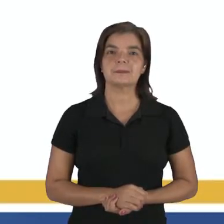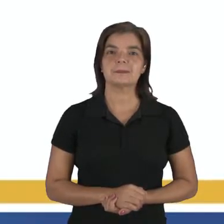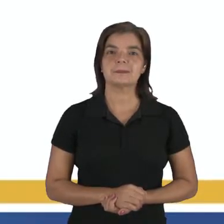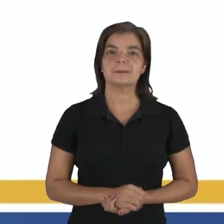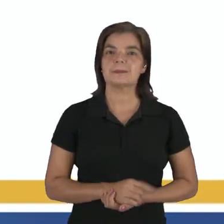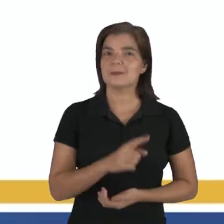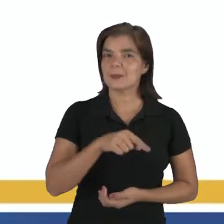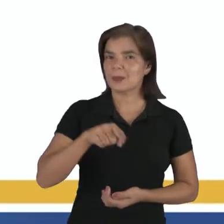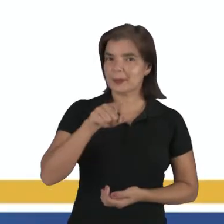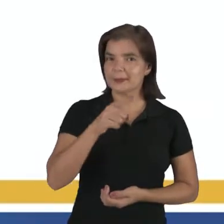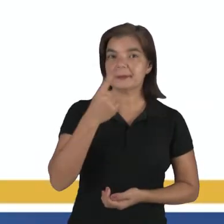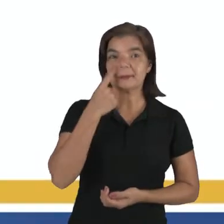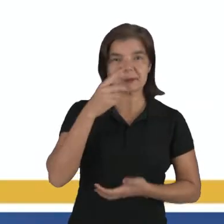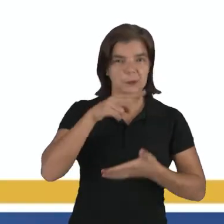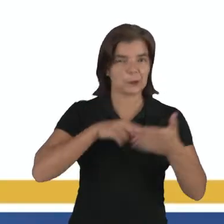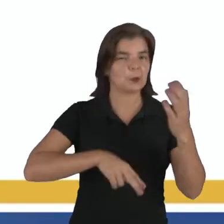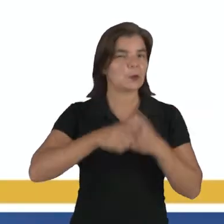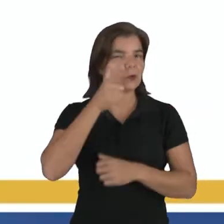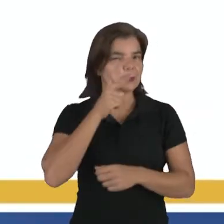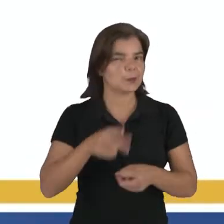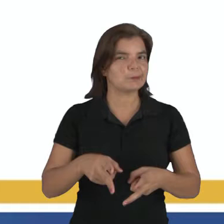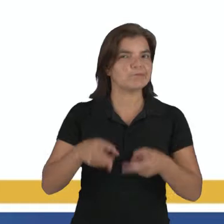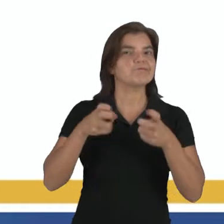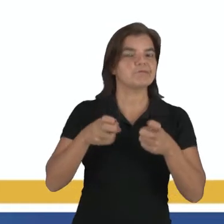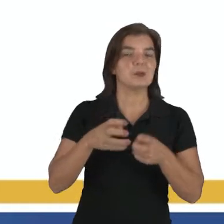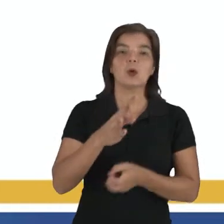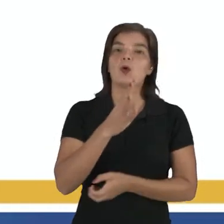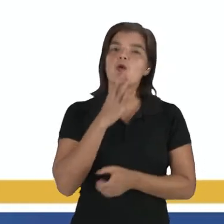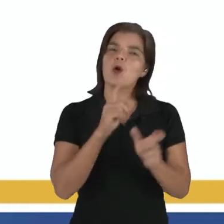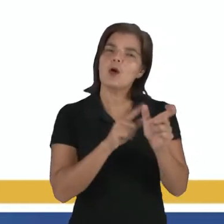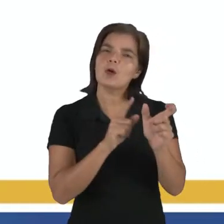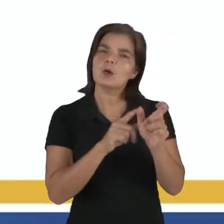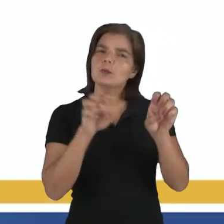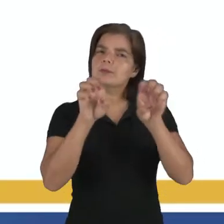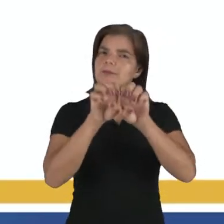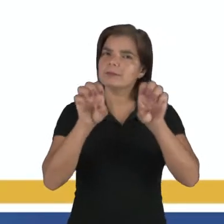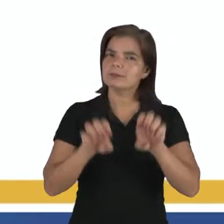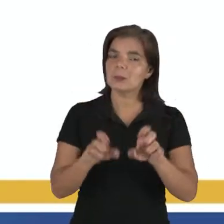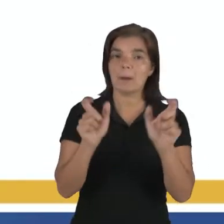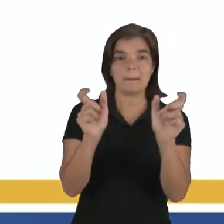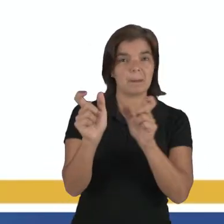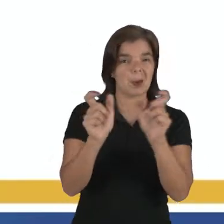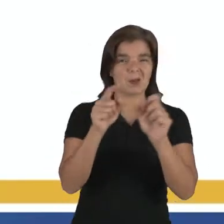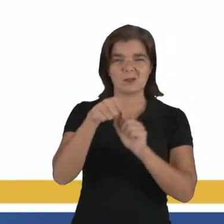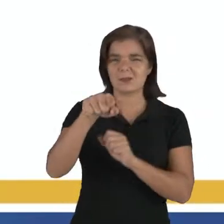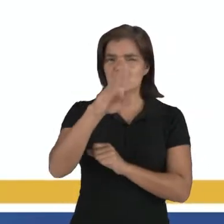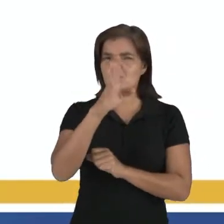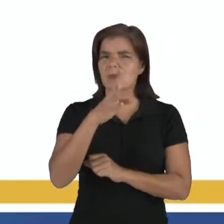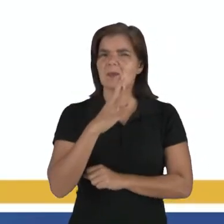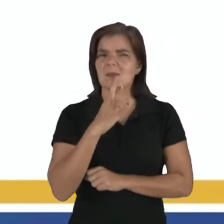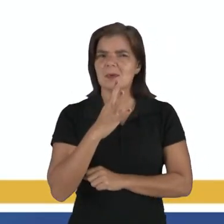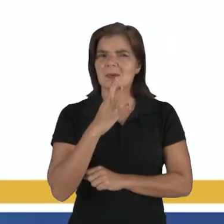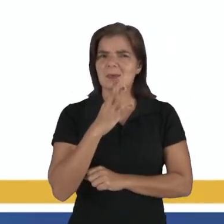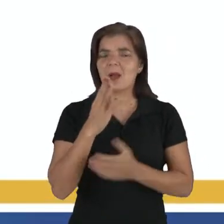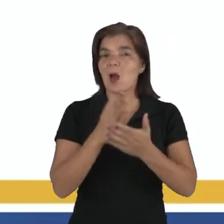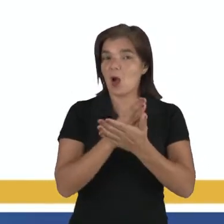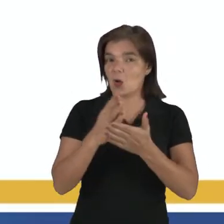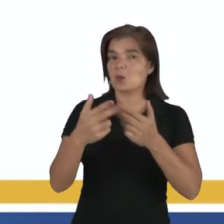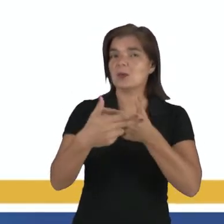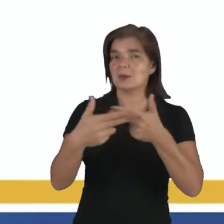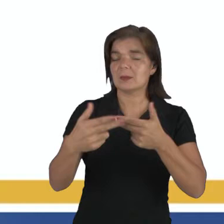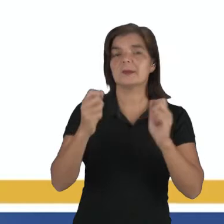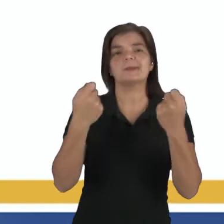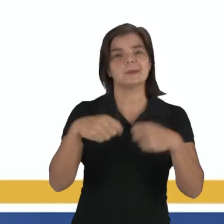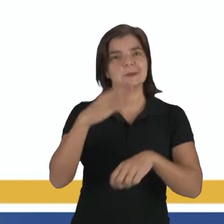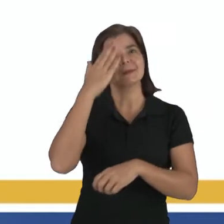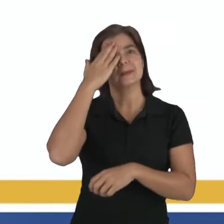E aí, pessoal, mediante a leitura, conseguiram perceber aí, reconhecer alguma estrutura, palavras que vocês já conheciam? Tem algumas coisas que dá pra